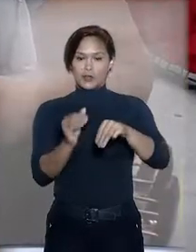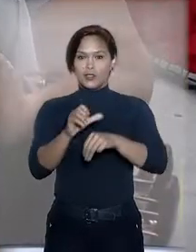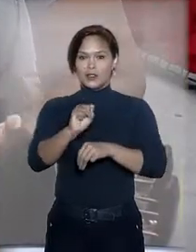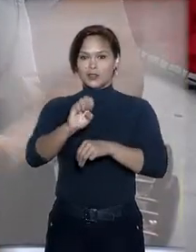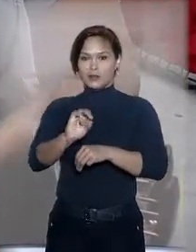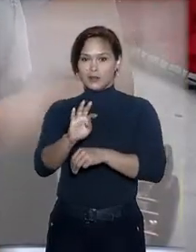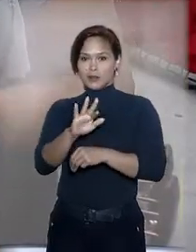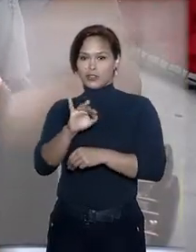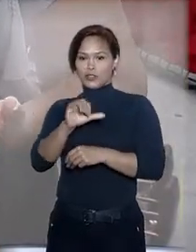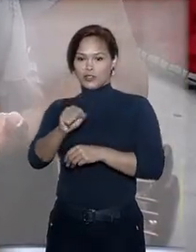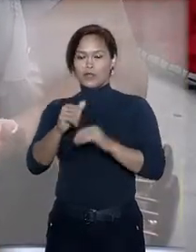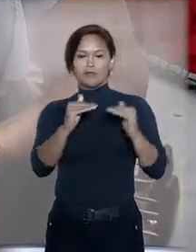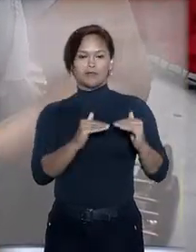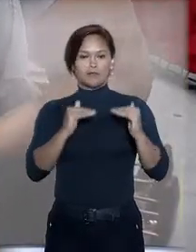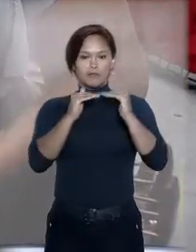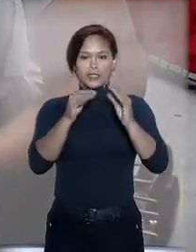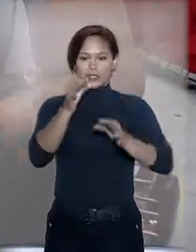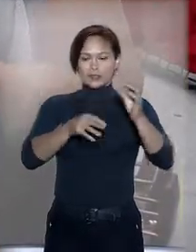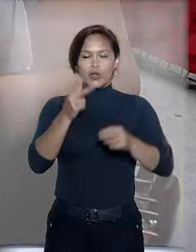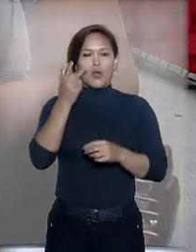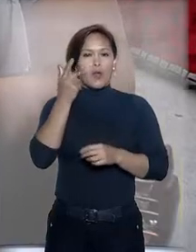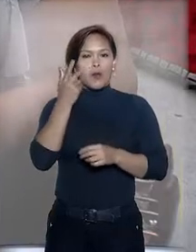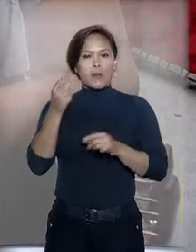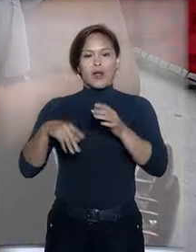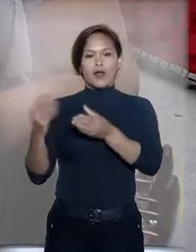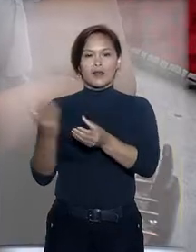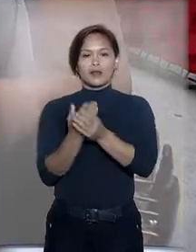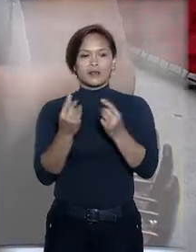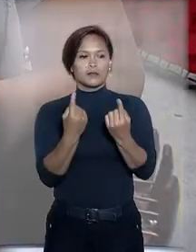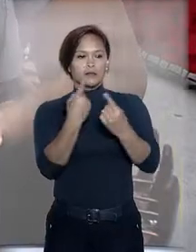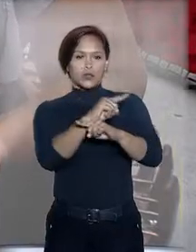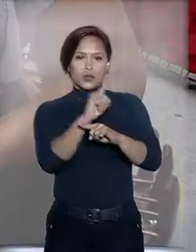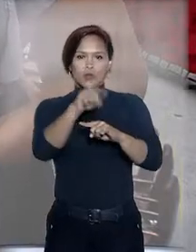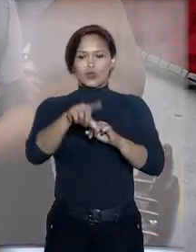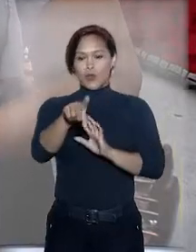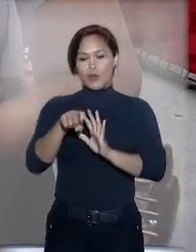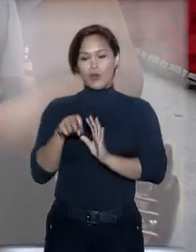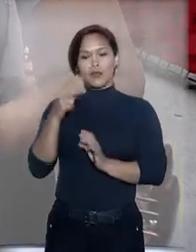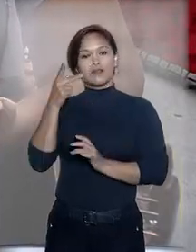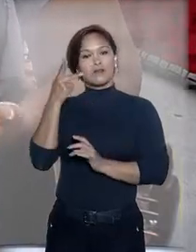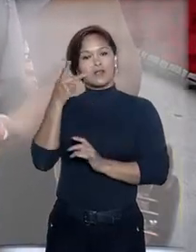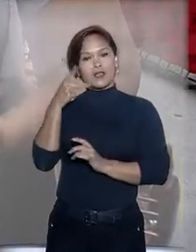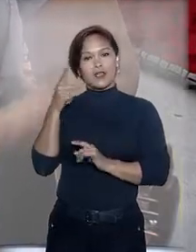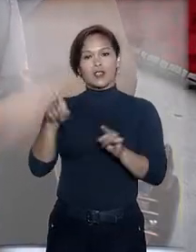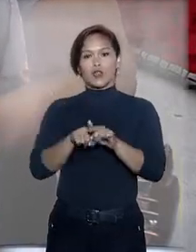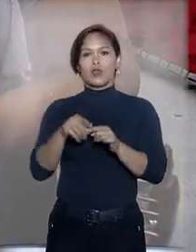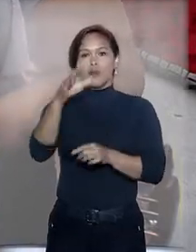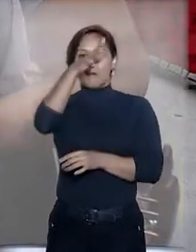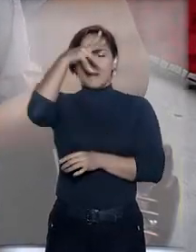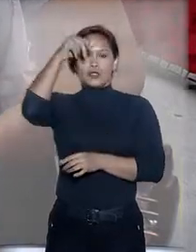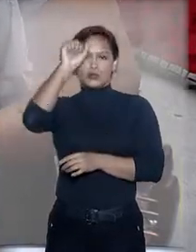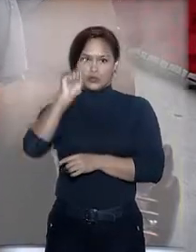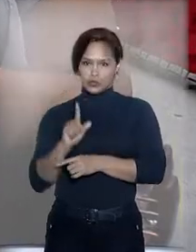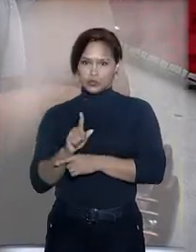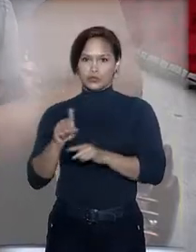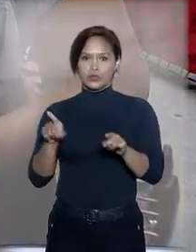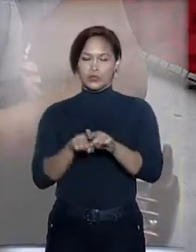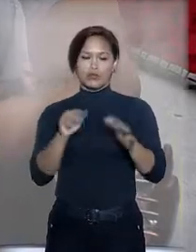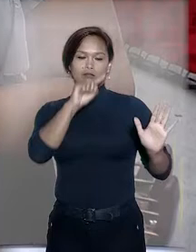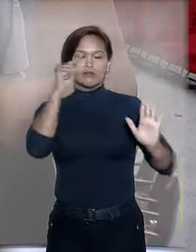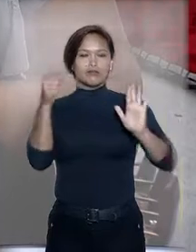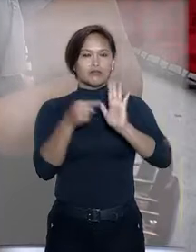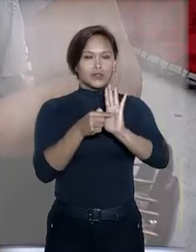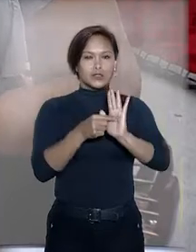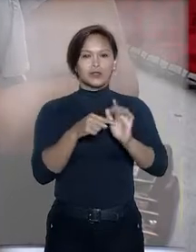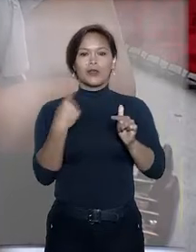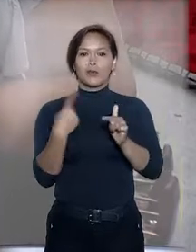Sebastião Reis Júnior manteve na Justiça Comum ação penal contra um ex-vereador do município de Dourados, em Mato Grosso do Sul, denunciado